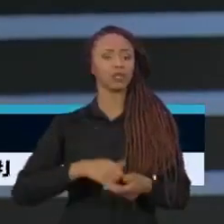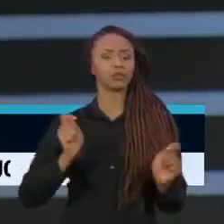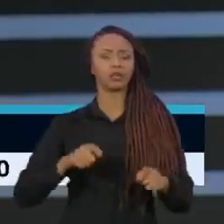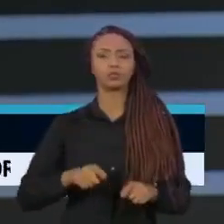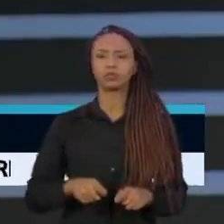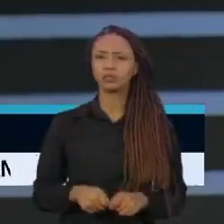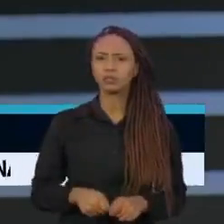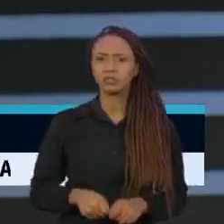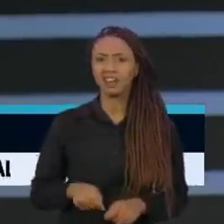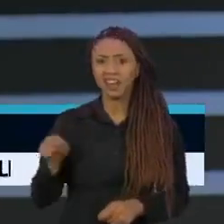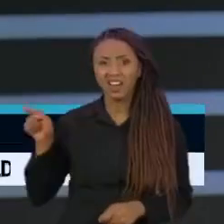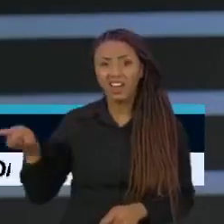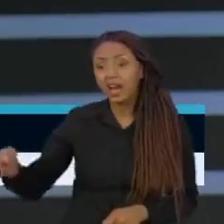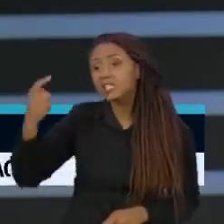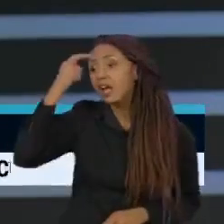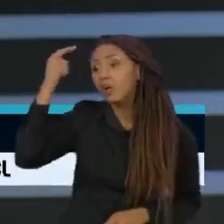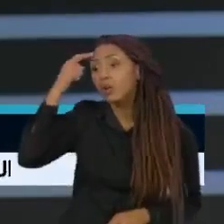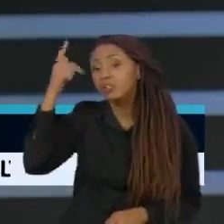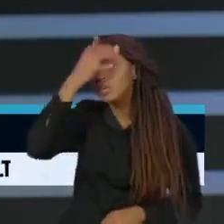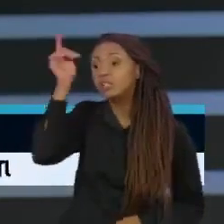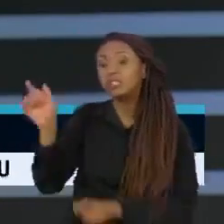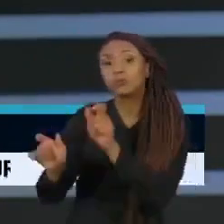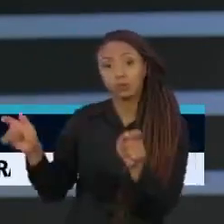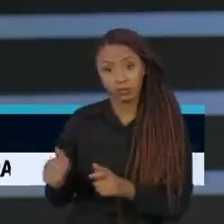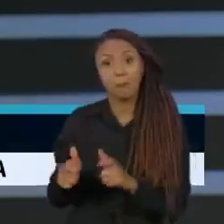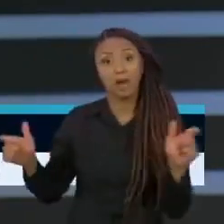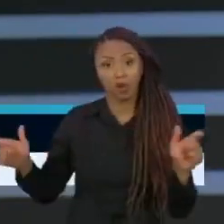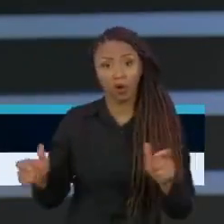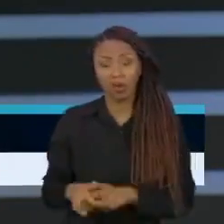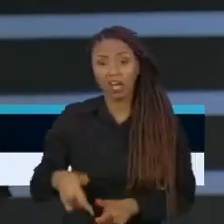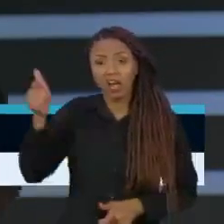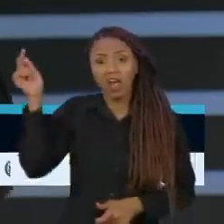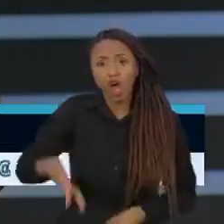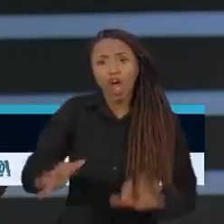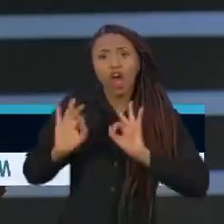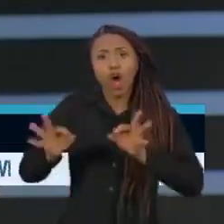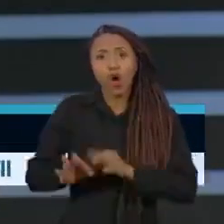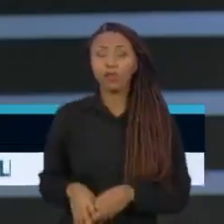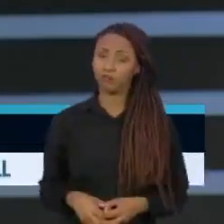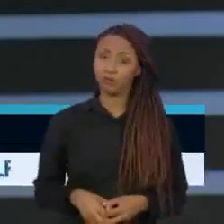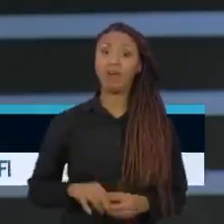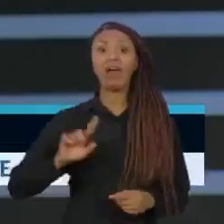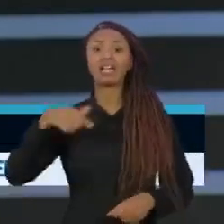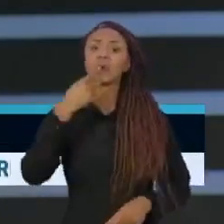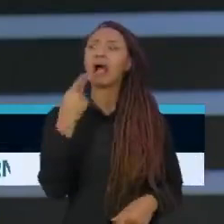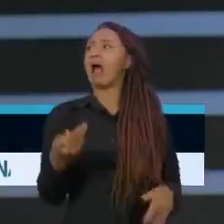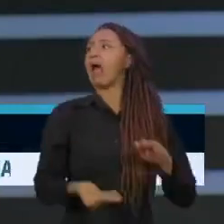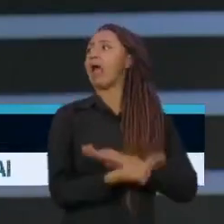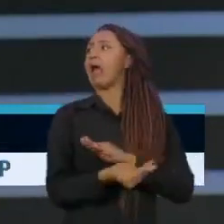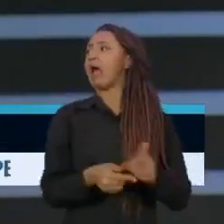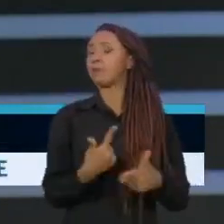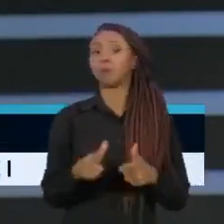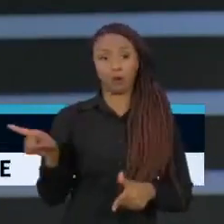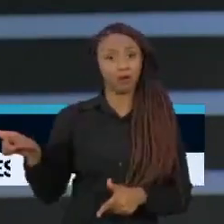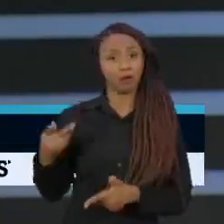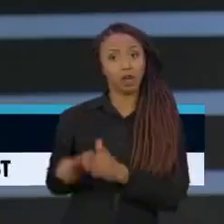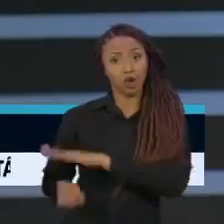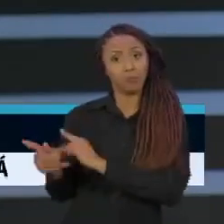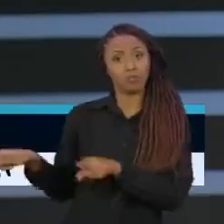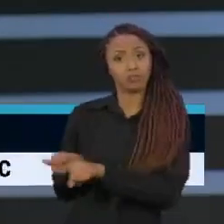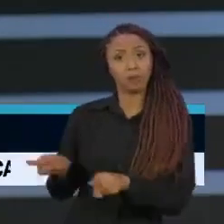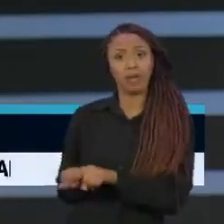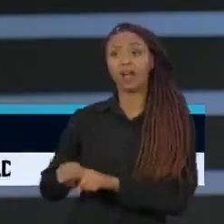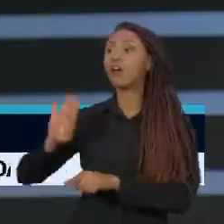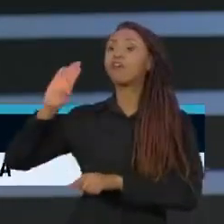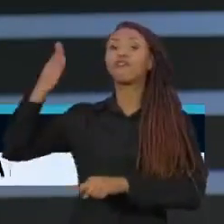é a mentalidade cretina de um monte de gente é assim que funciona e depois fala que tem corrupção Esse é um caso de corrupção ela